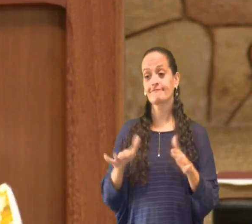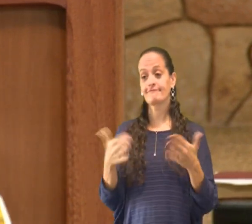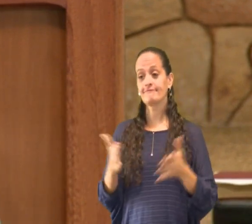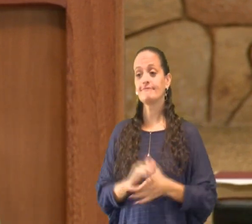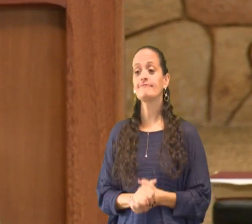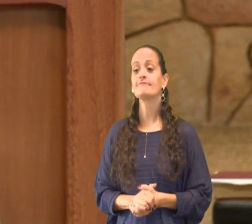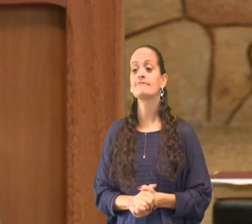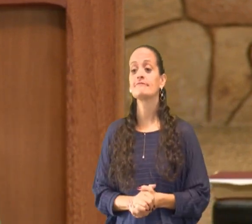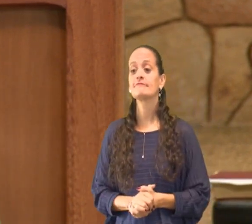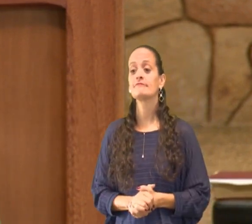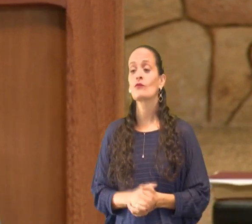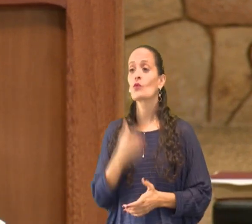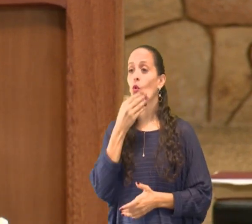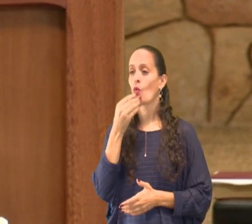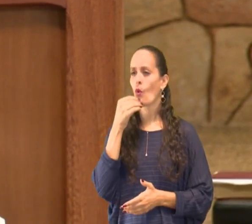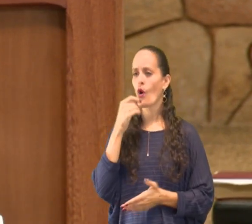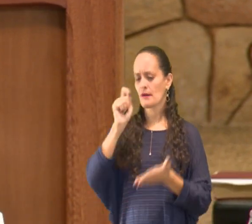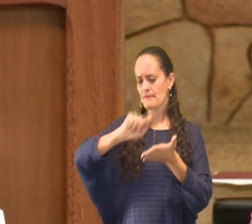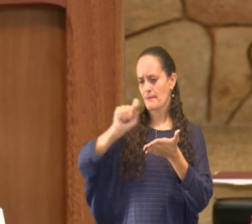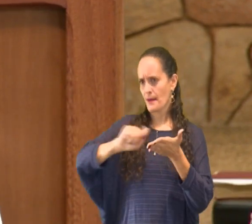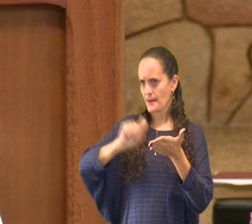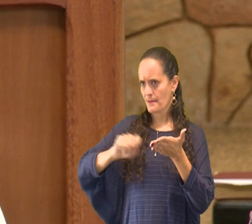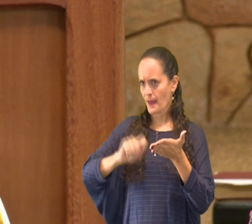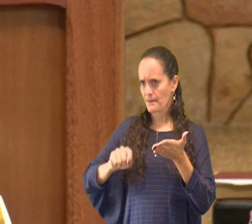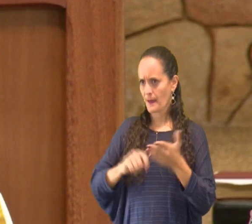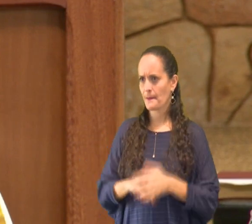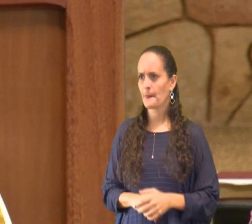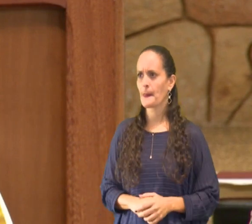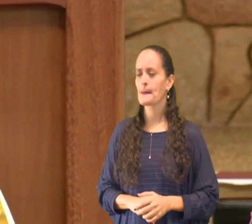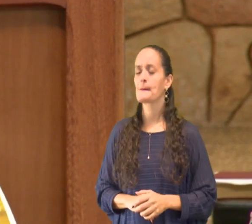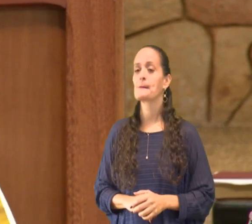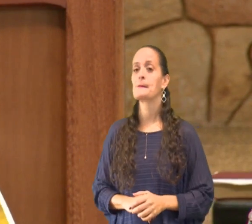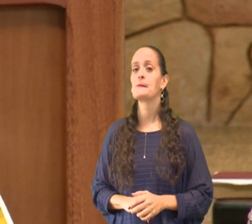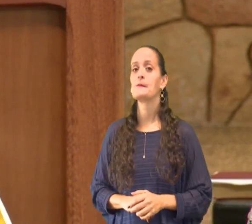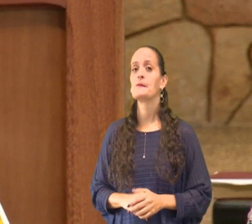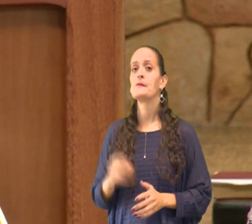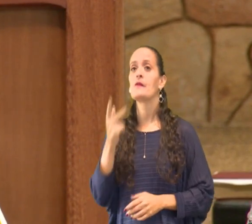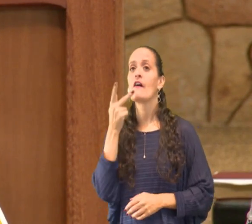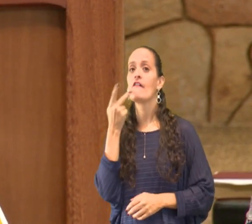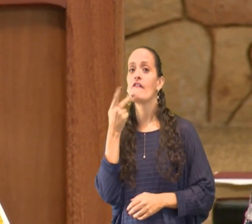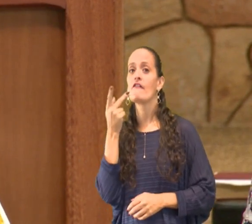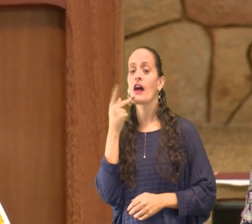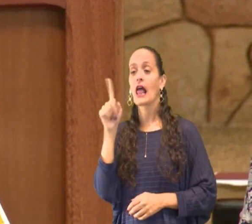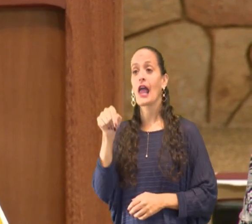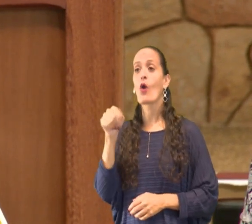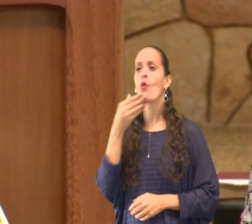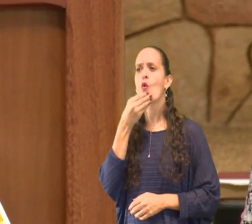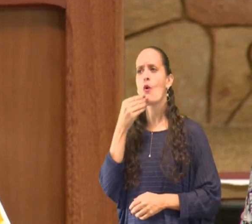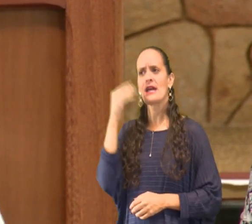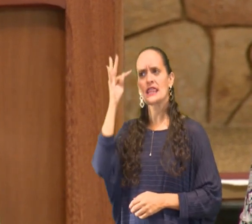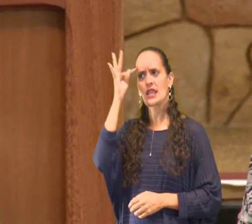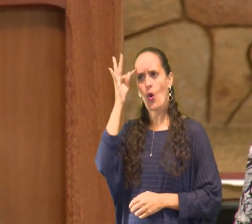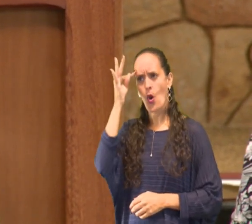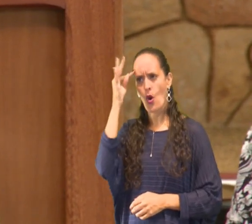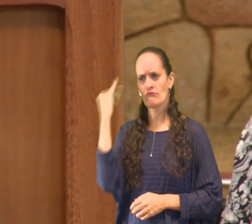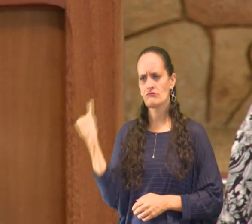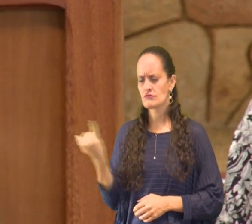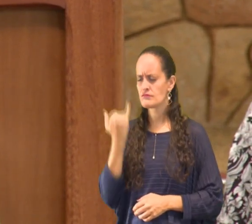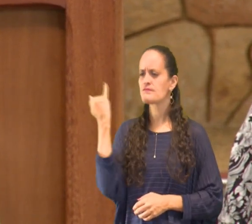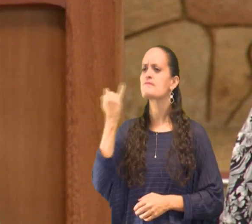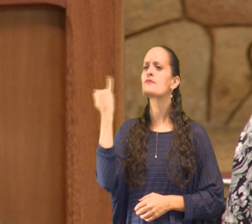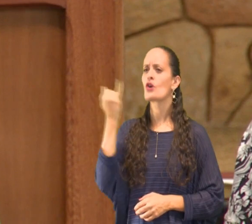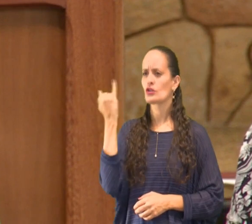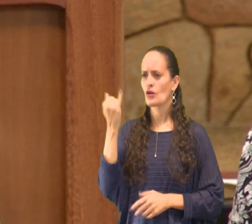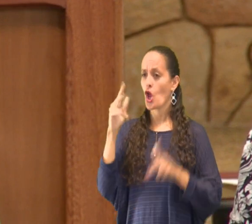Timothy Keller, não é o nome completo, tem se tornado um teólogo contemporâneo extremamente importante, como o